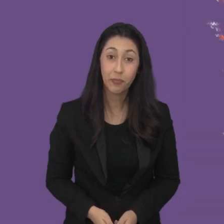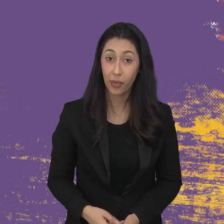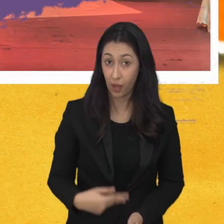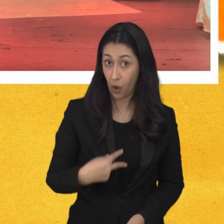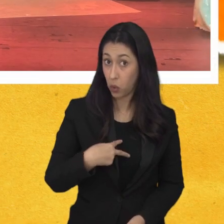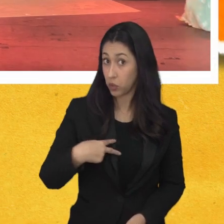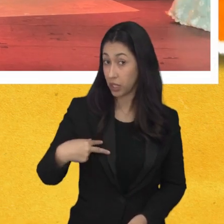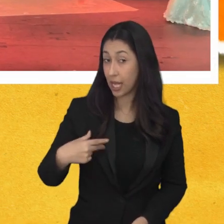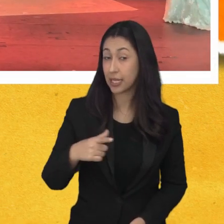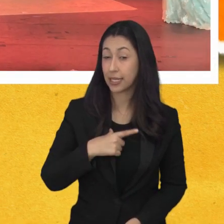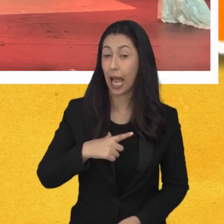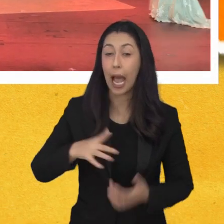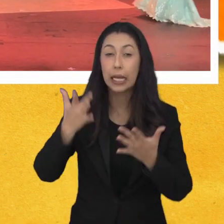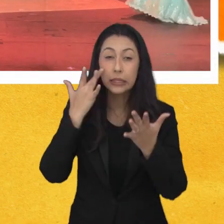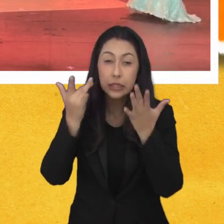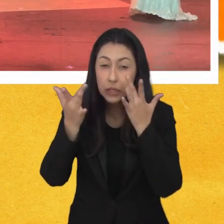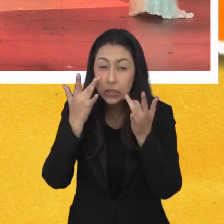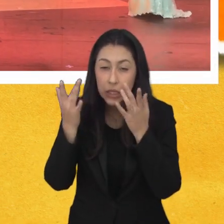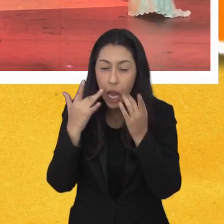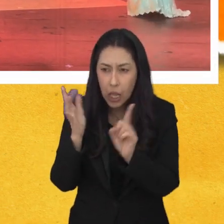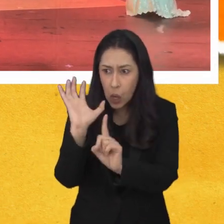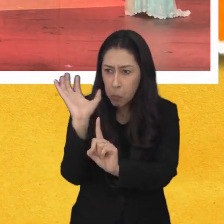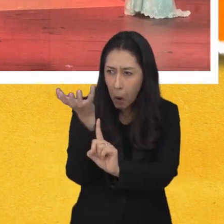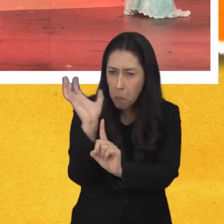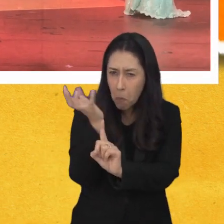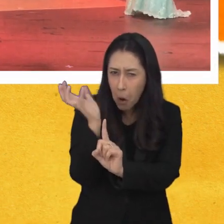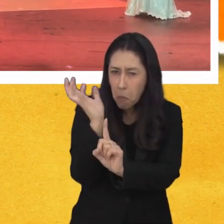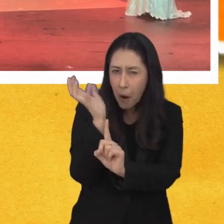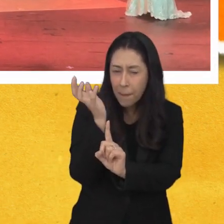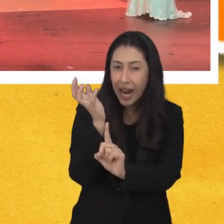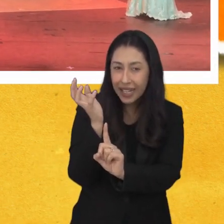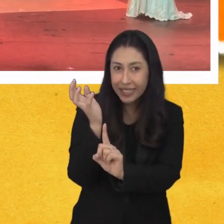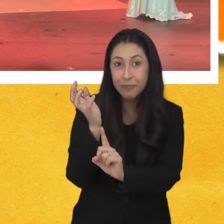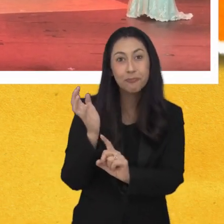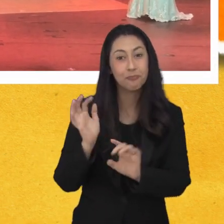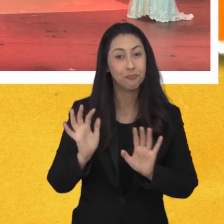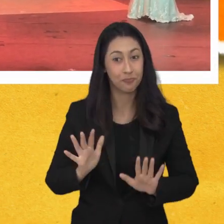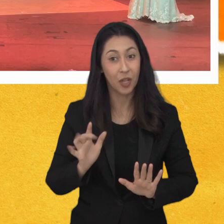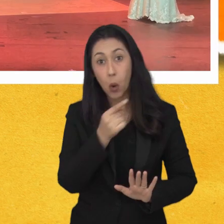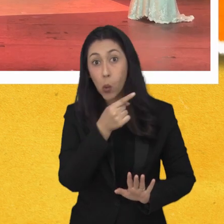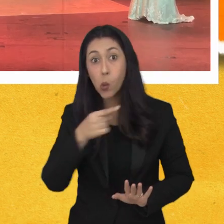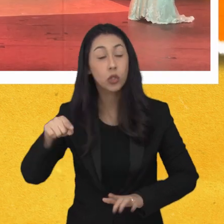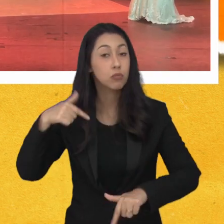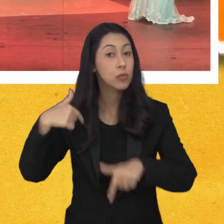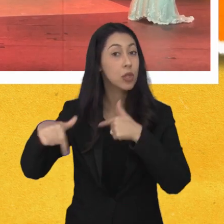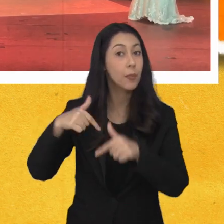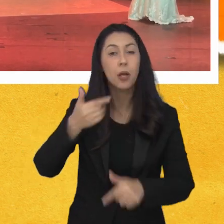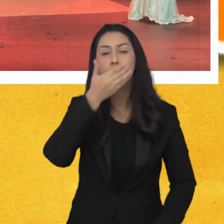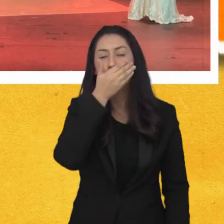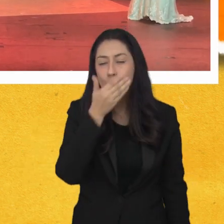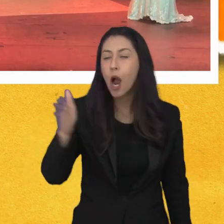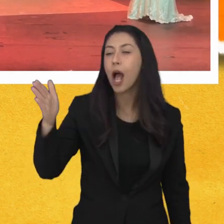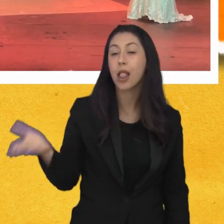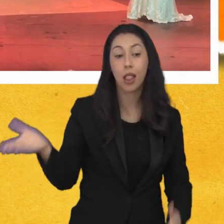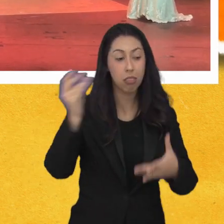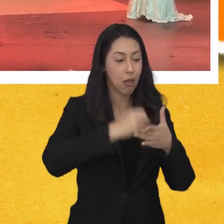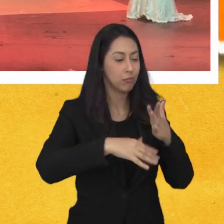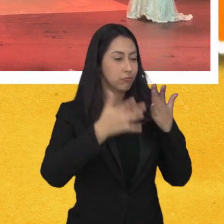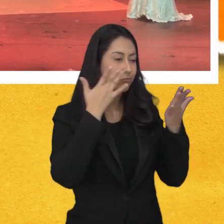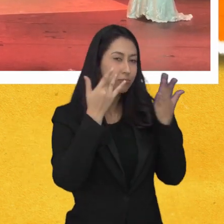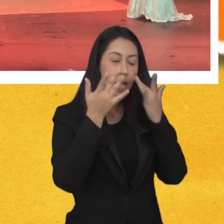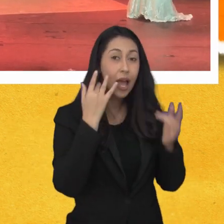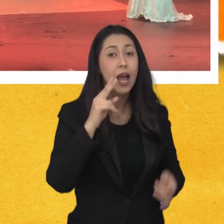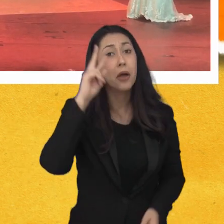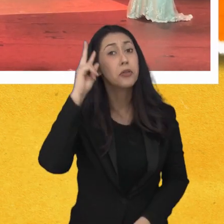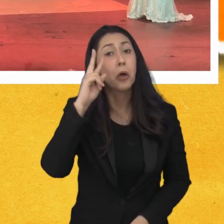O SESI recebe a temporada de Gaslight, uma relação tóxica, o último trabalho de Jô Soares no teatro. É a história